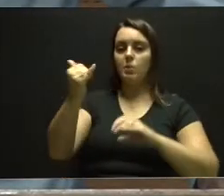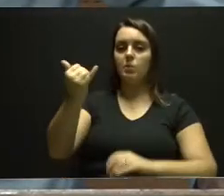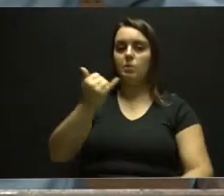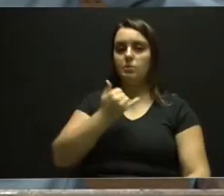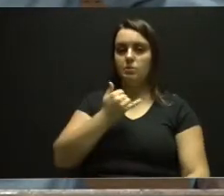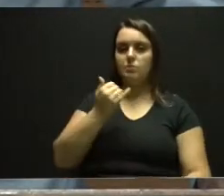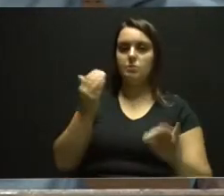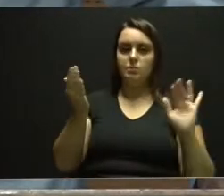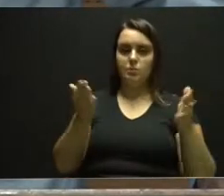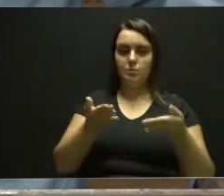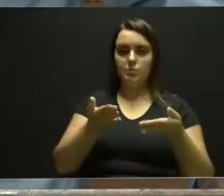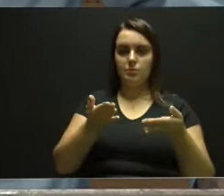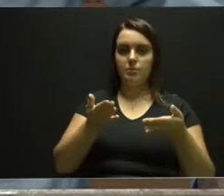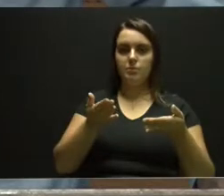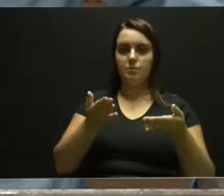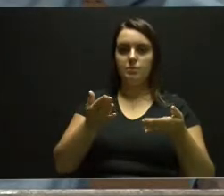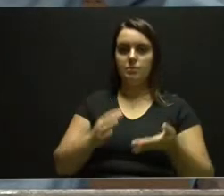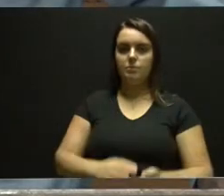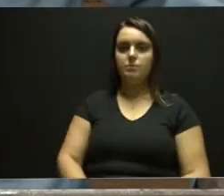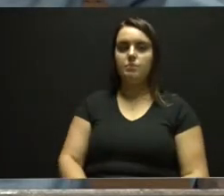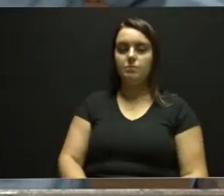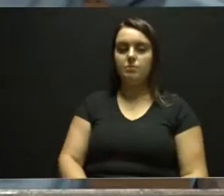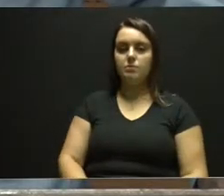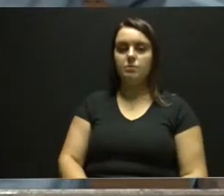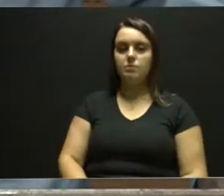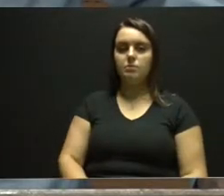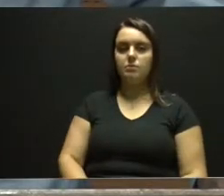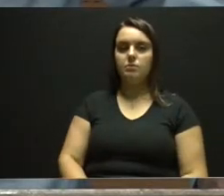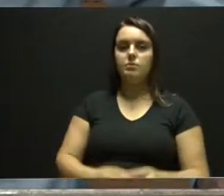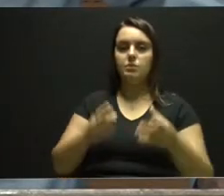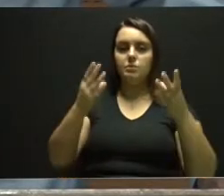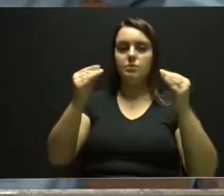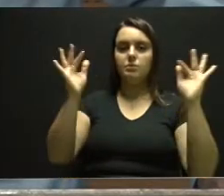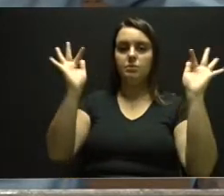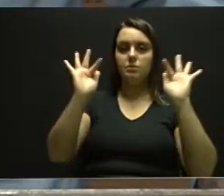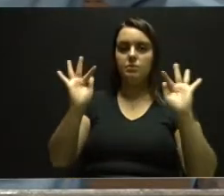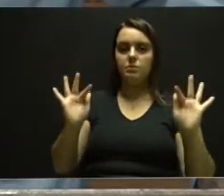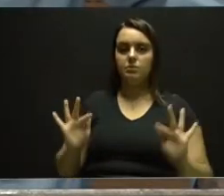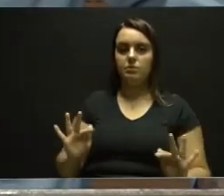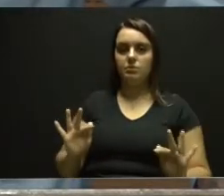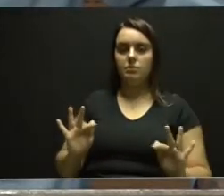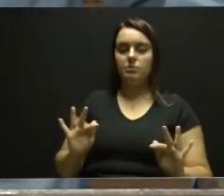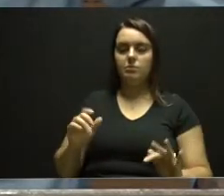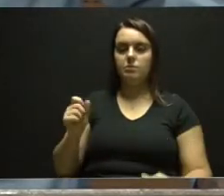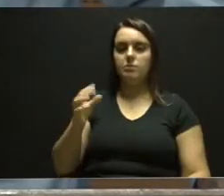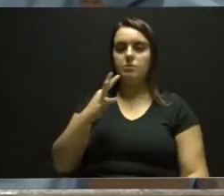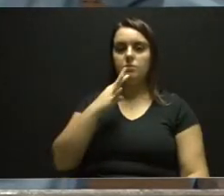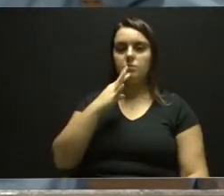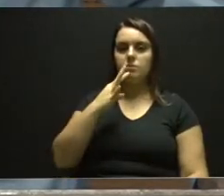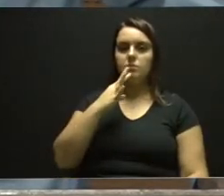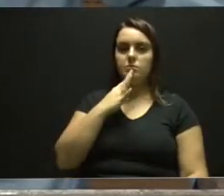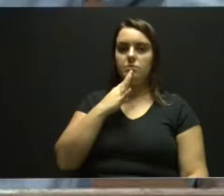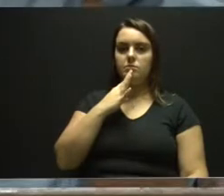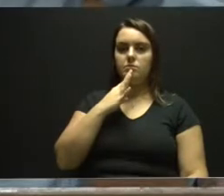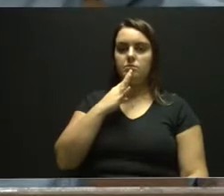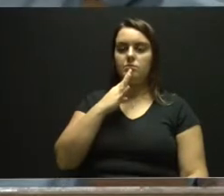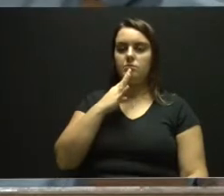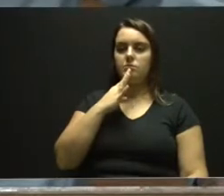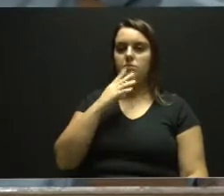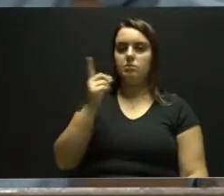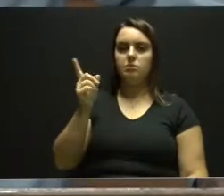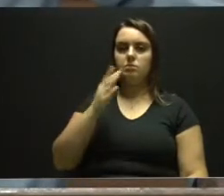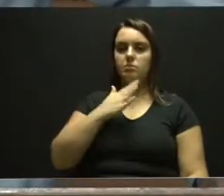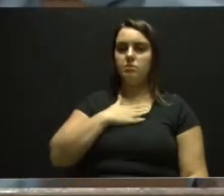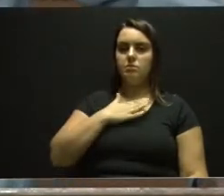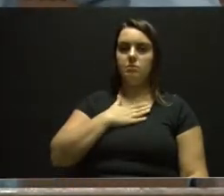ato fico muito feliz pelo reconhecimento não só meu